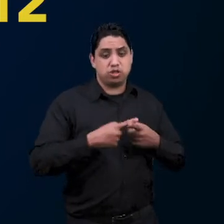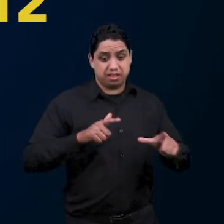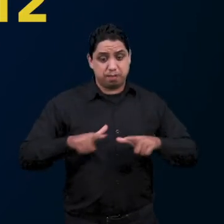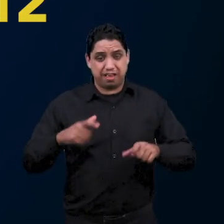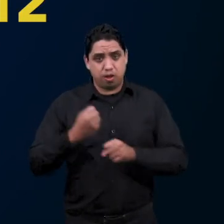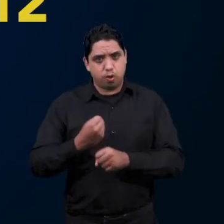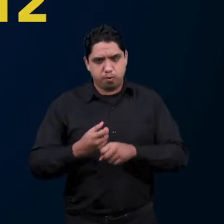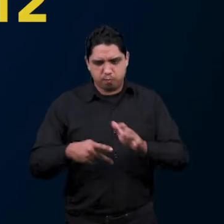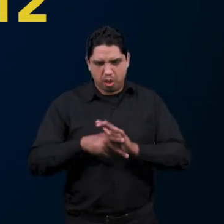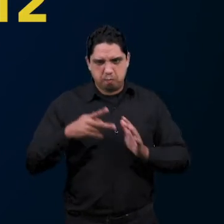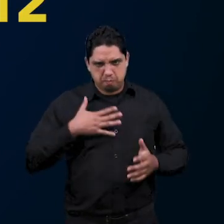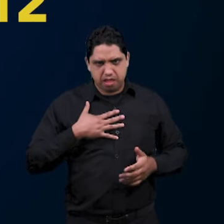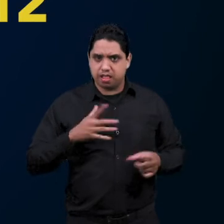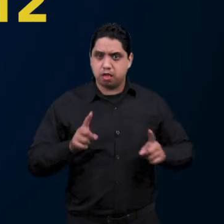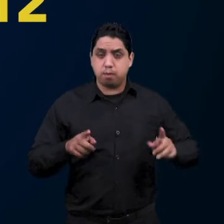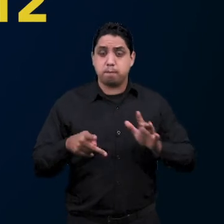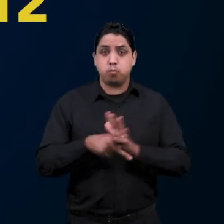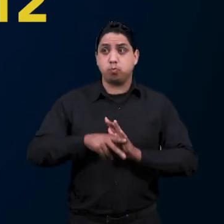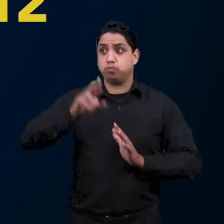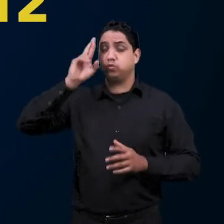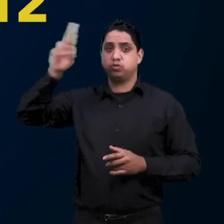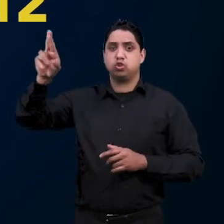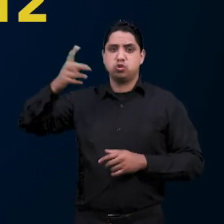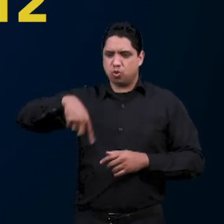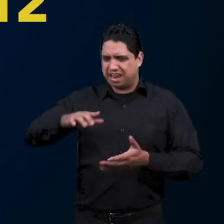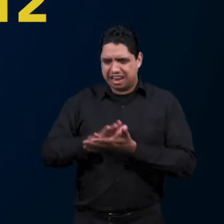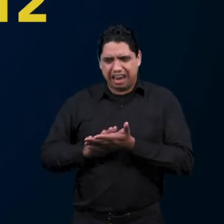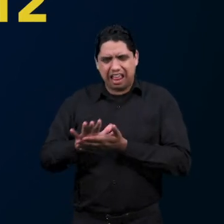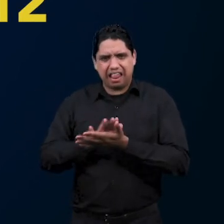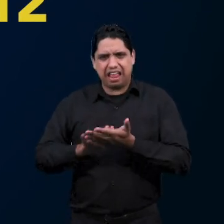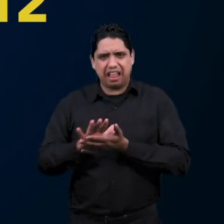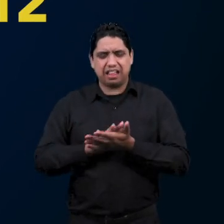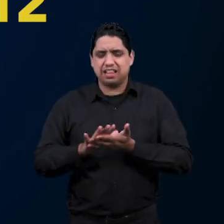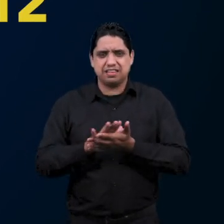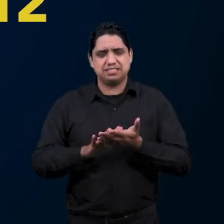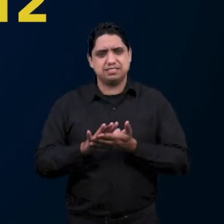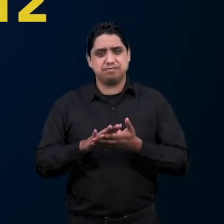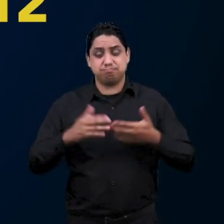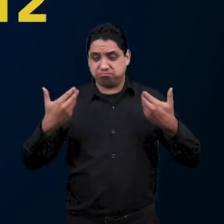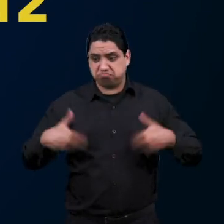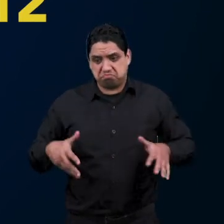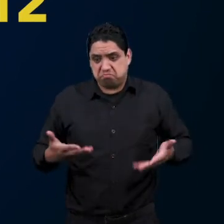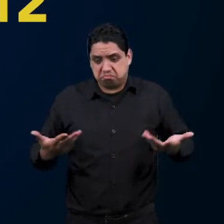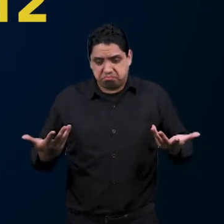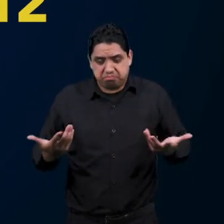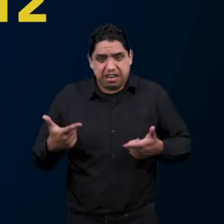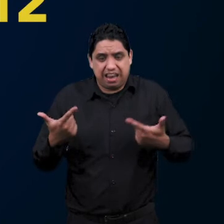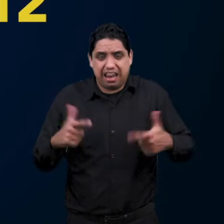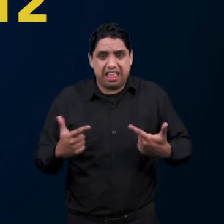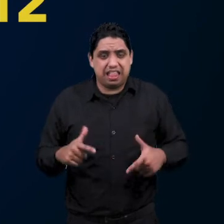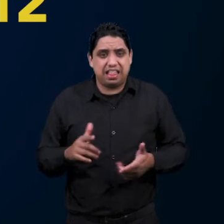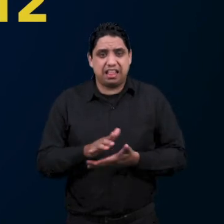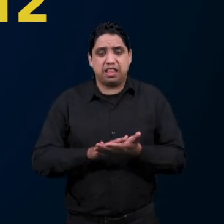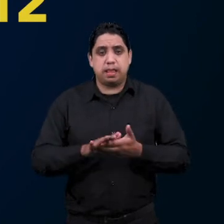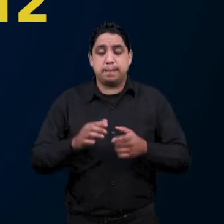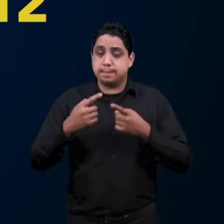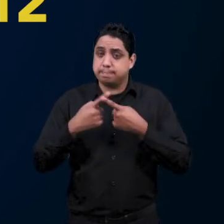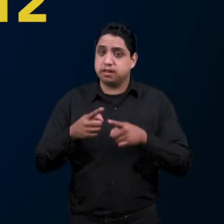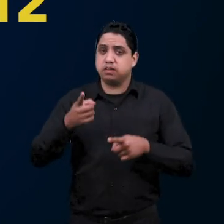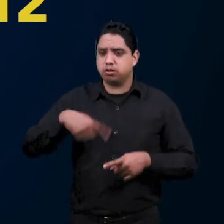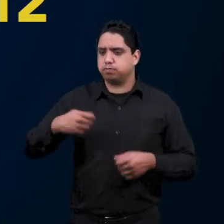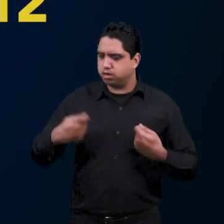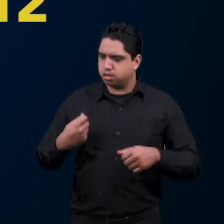o Senhor. Nós não somos nada. Quando somos repreendidos e corrigidos pelo Senhor, temos de ter a humildade em aceitar